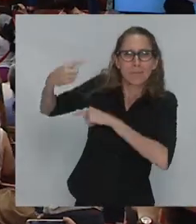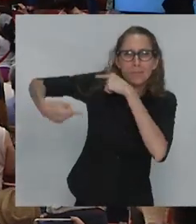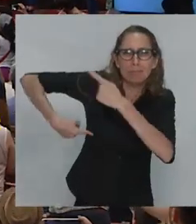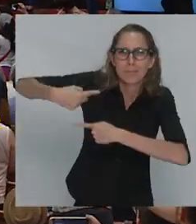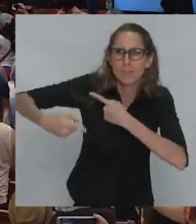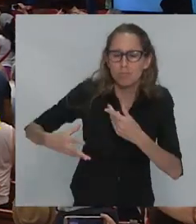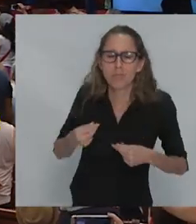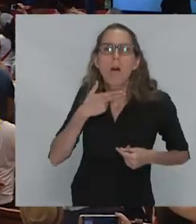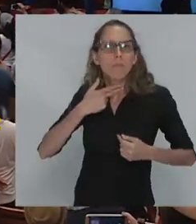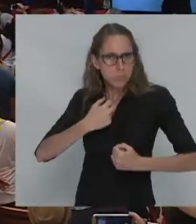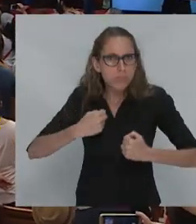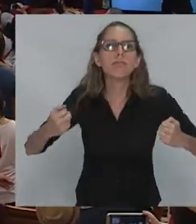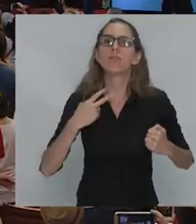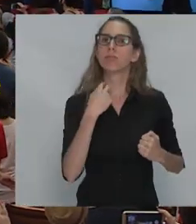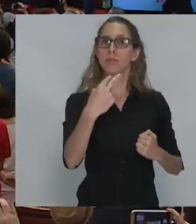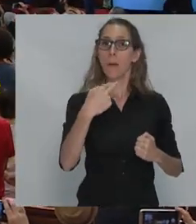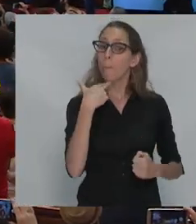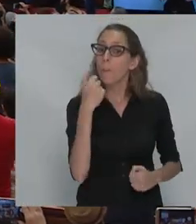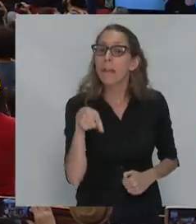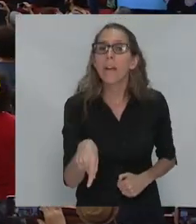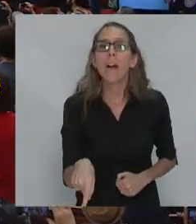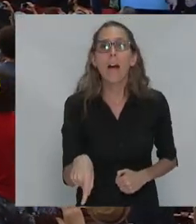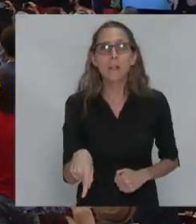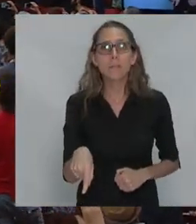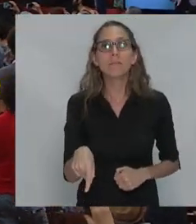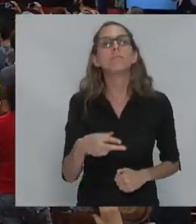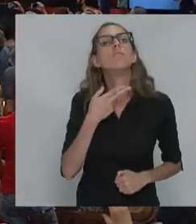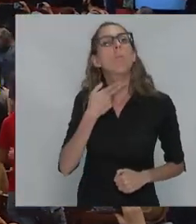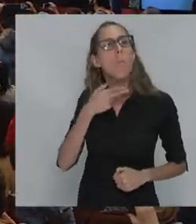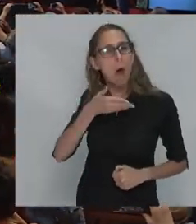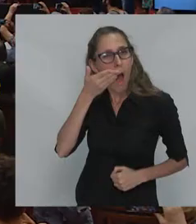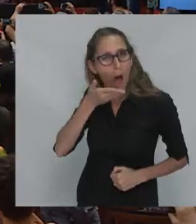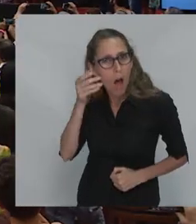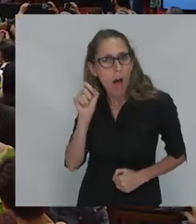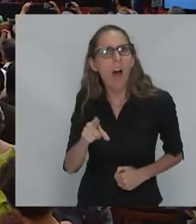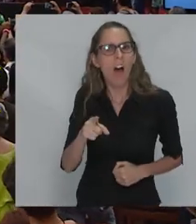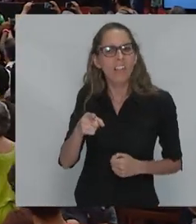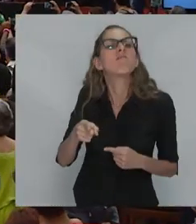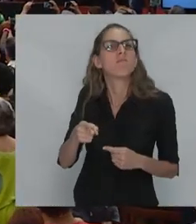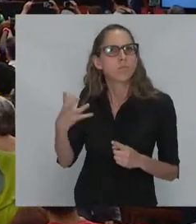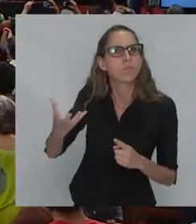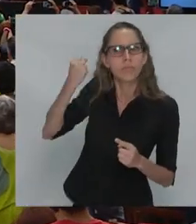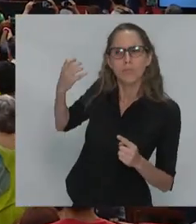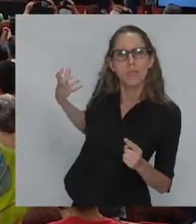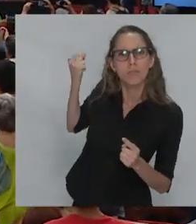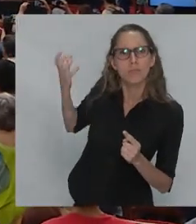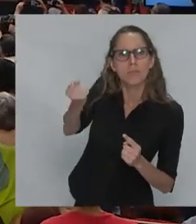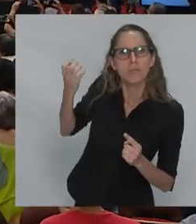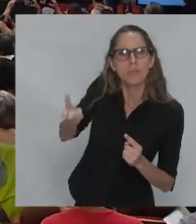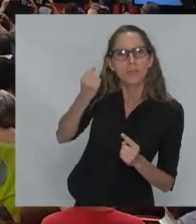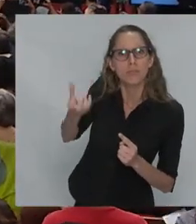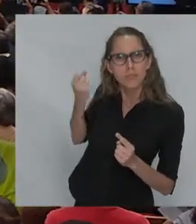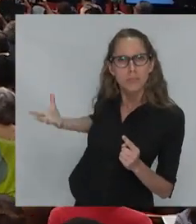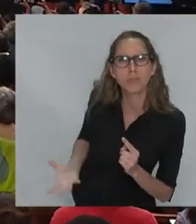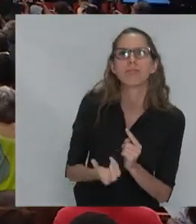A voz de minha filha recolhe todas as nossas vozes, recolhe em si